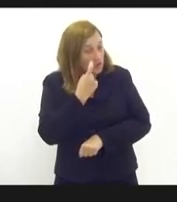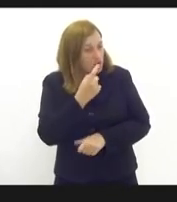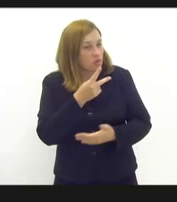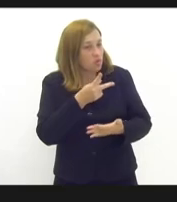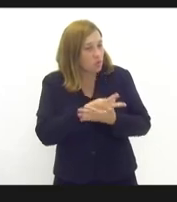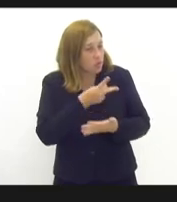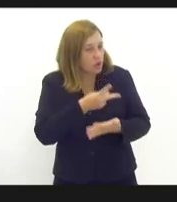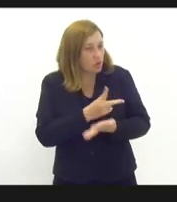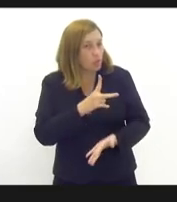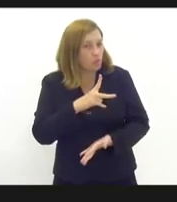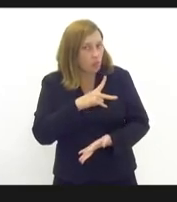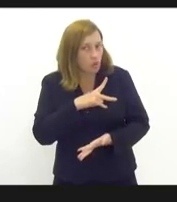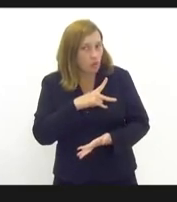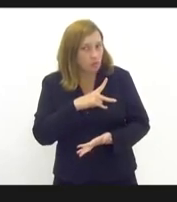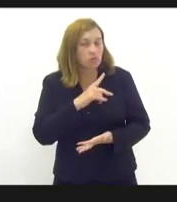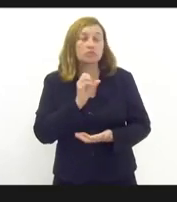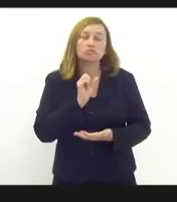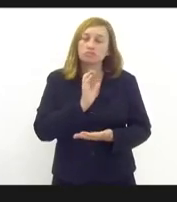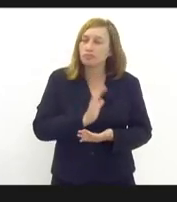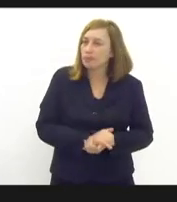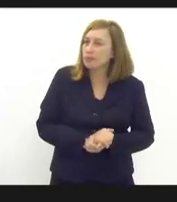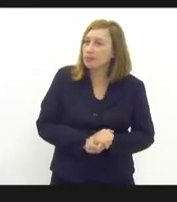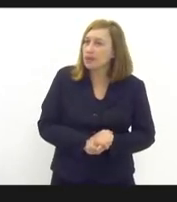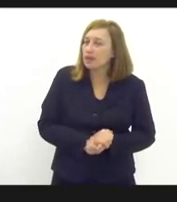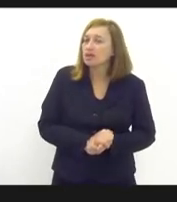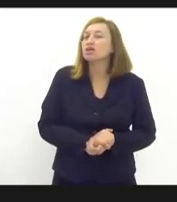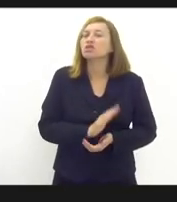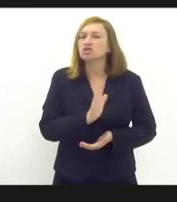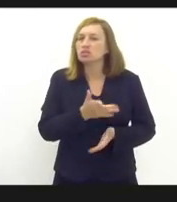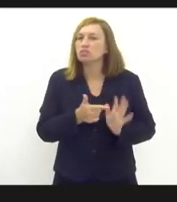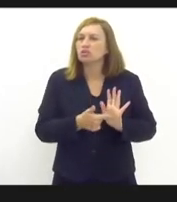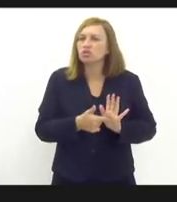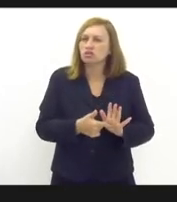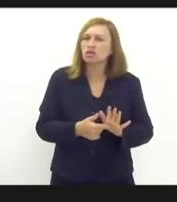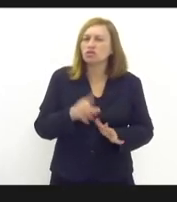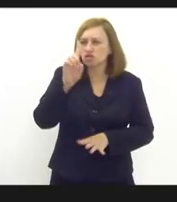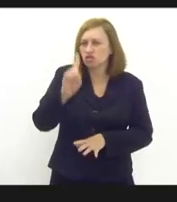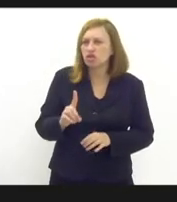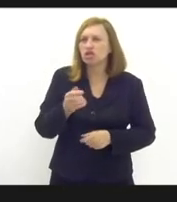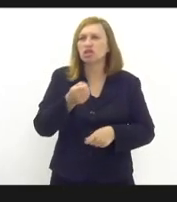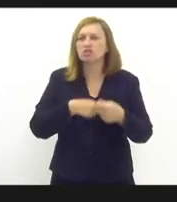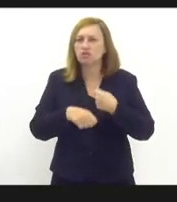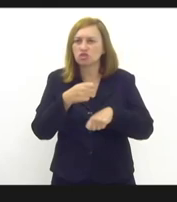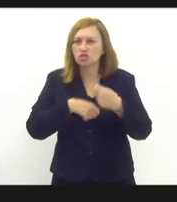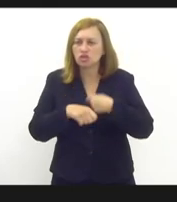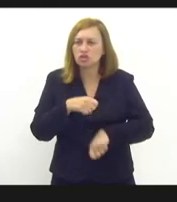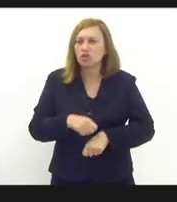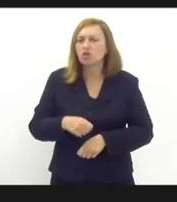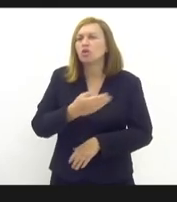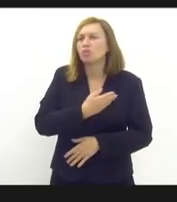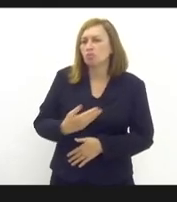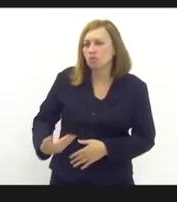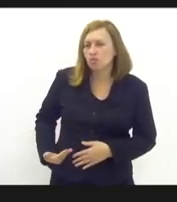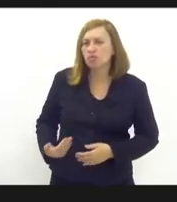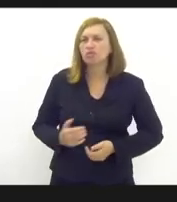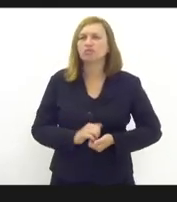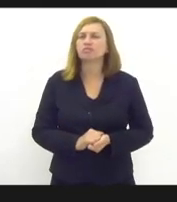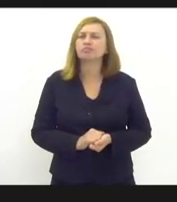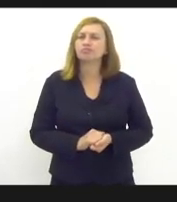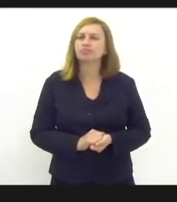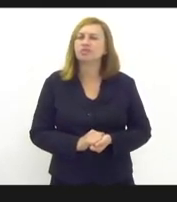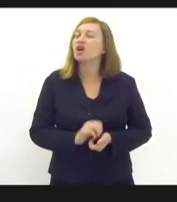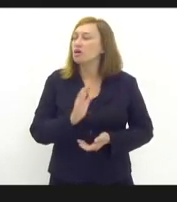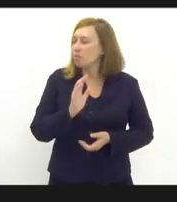erros. Isso está pacificado dentro do direito administrativo, dentro do direito público e por aí vai.